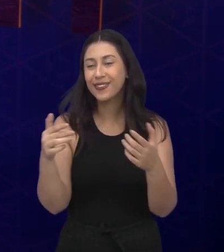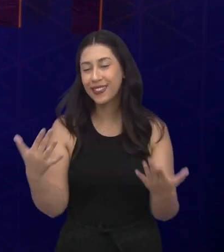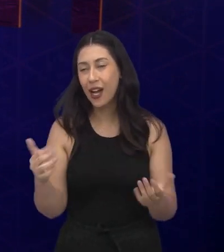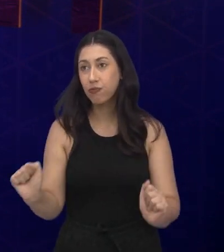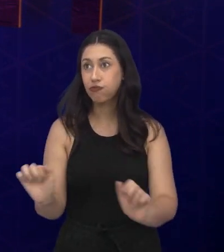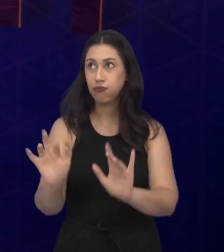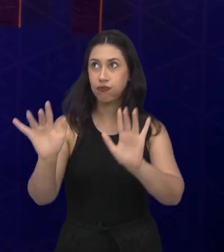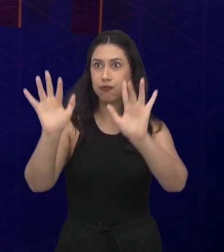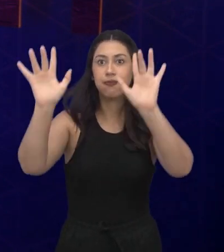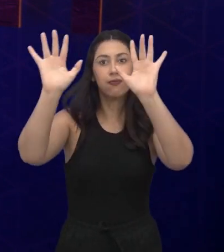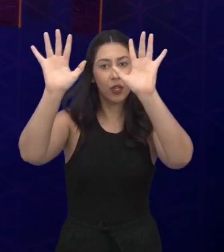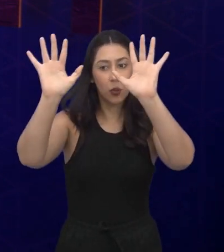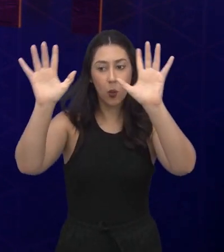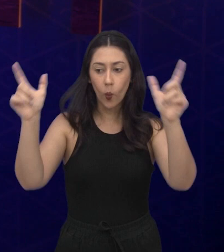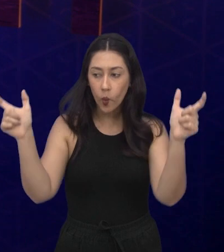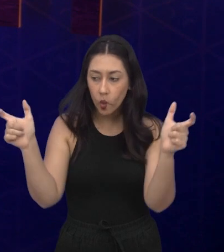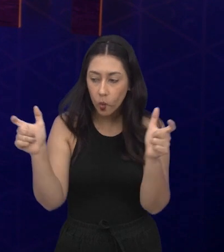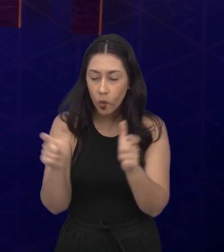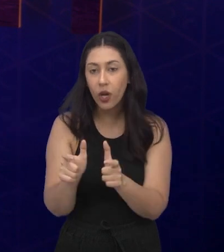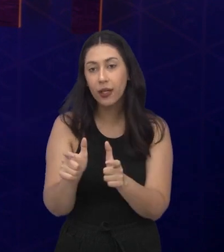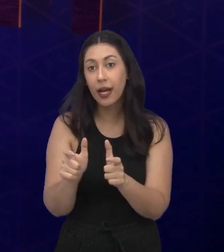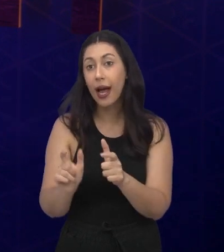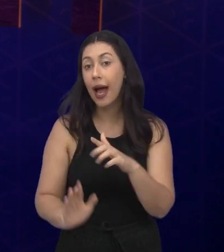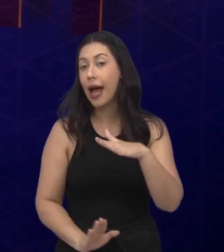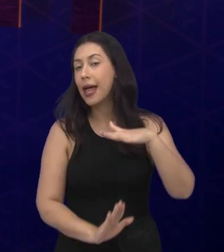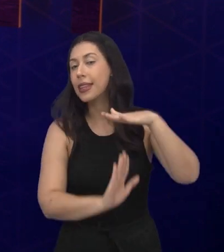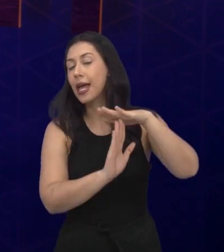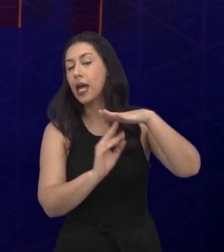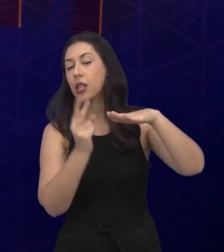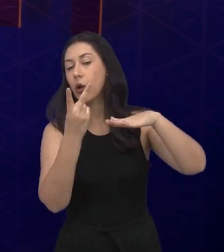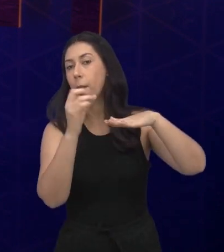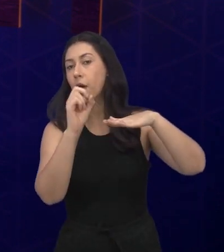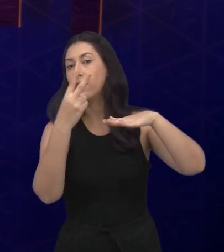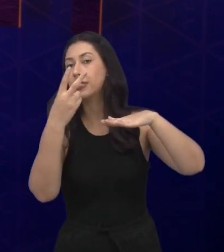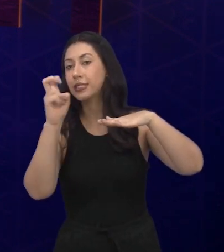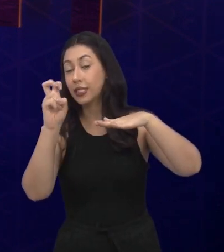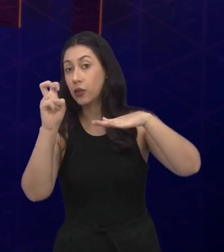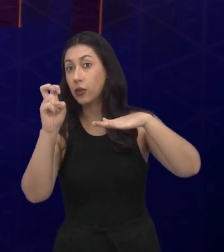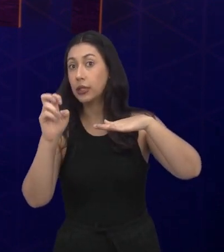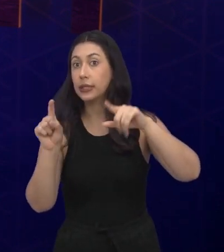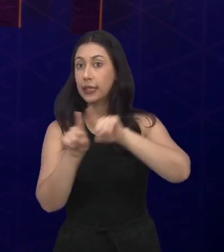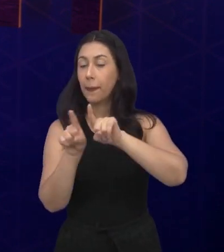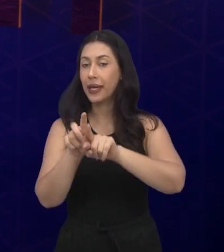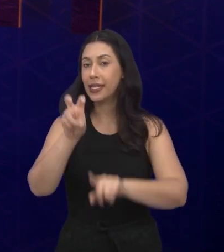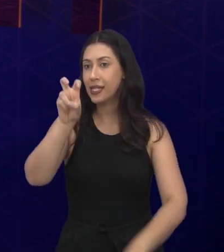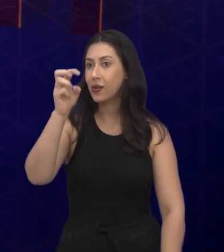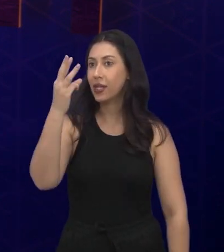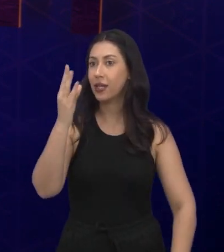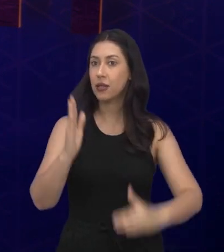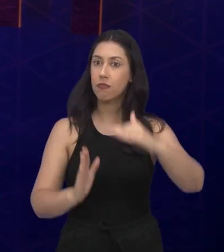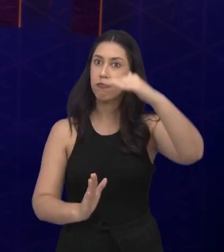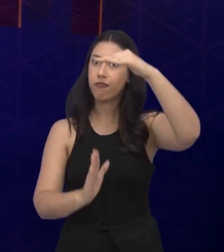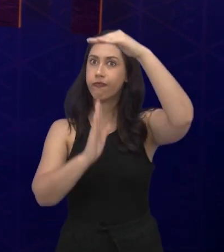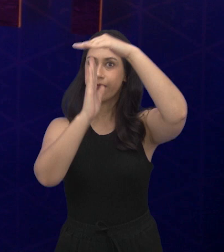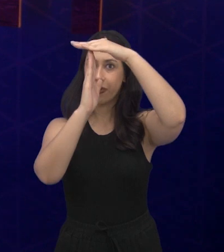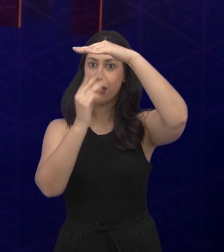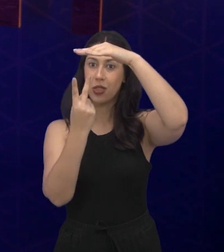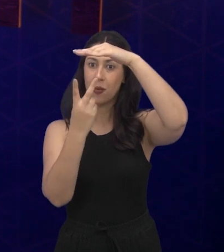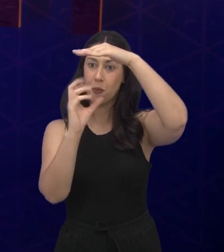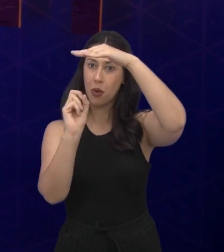48% das emissões de gases de efeito estufa até 2025 e 53%